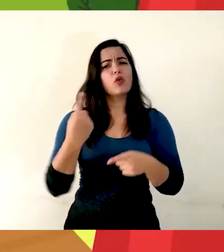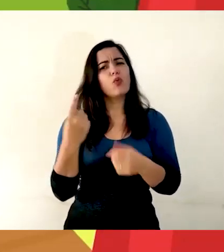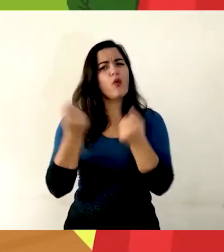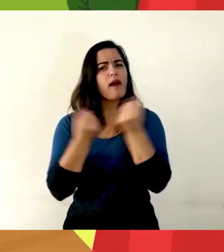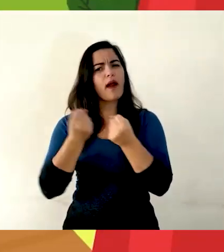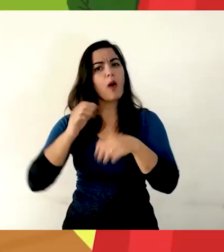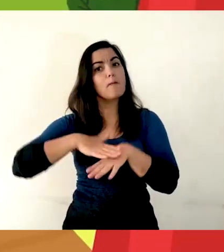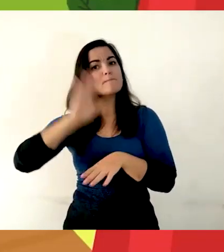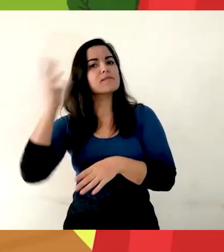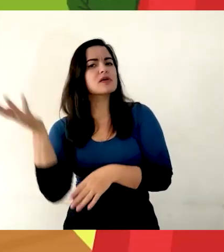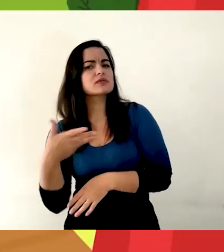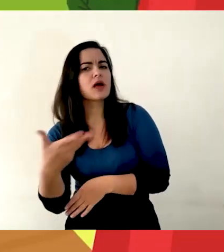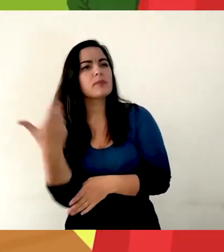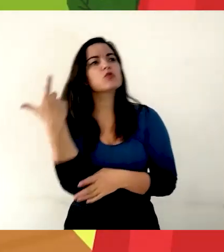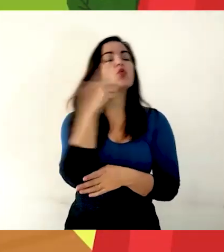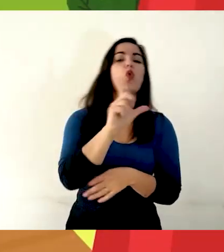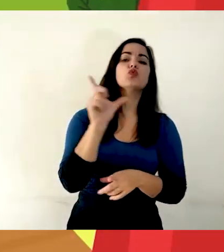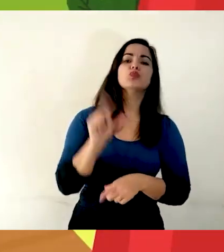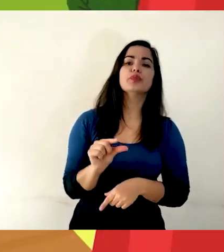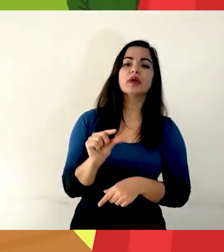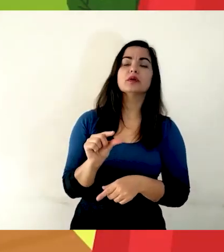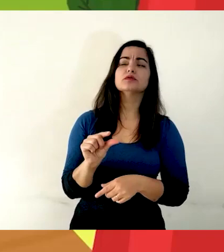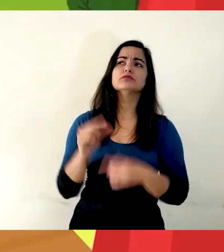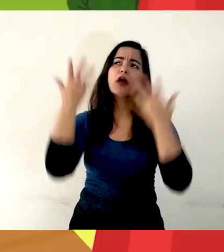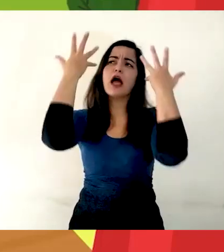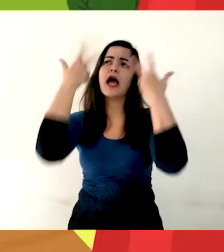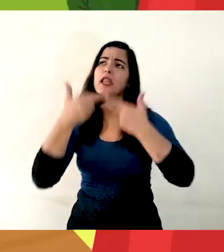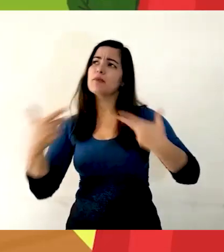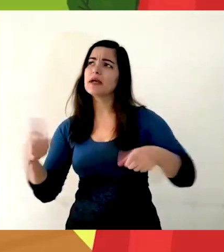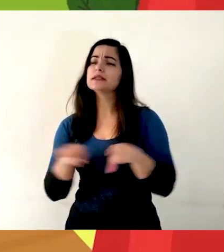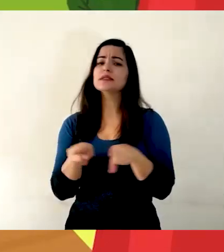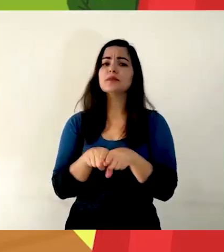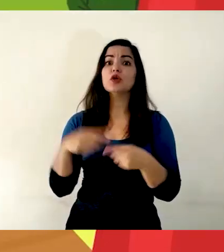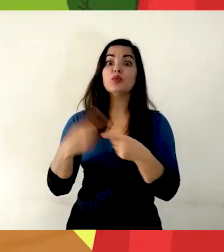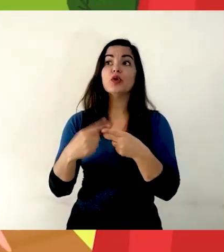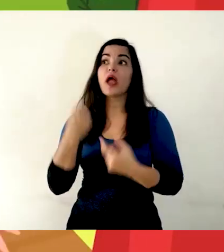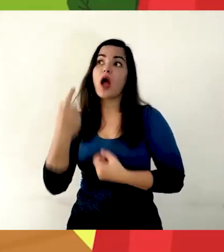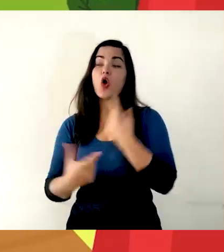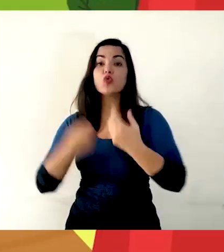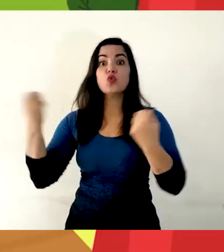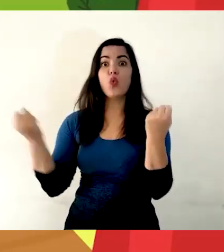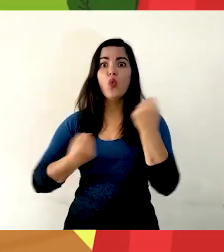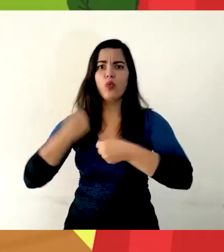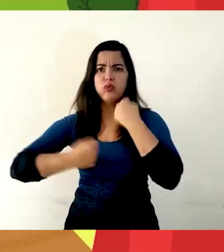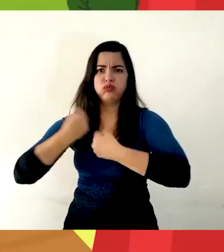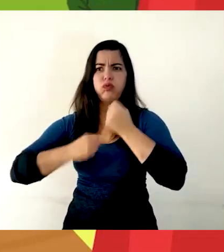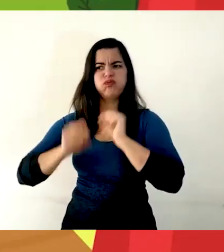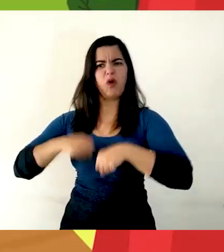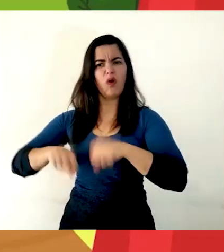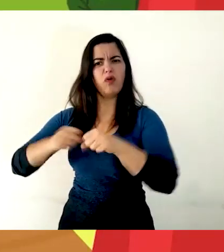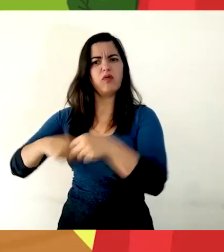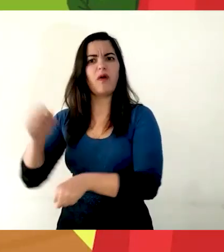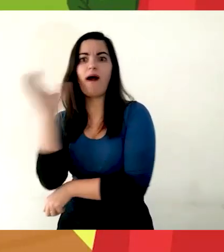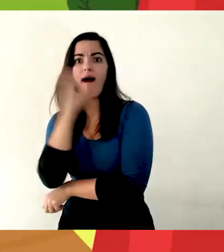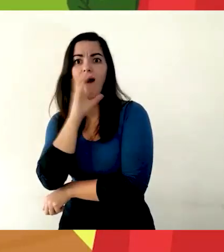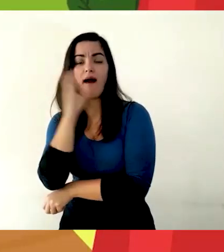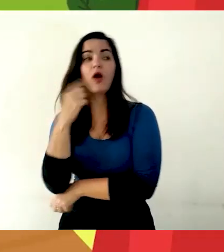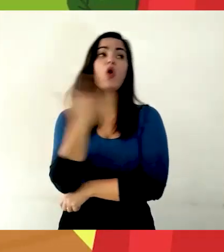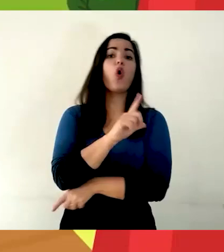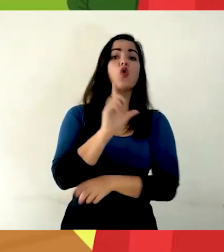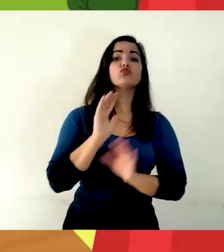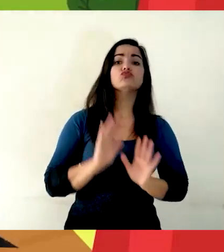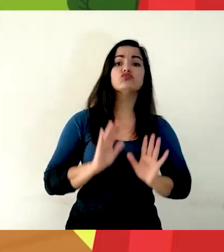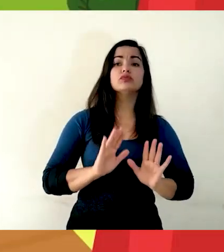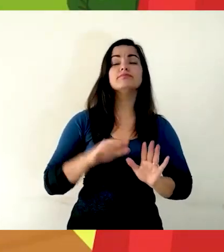é tão mais rápido do que o outro? E os animais, então? Por que alguns correm bem mais que os outros?